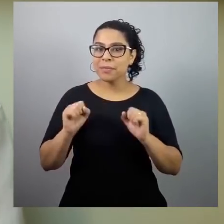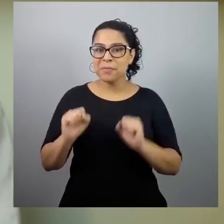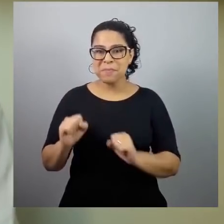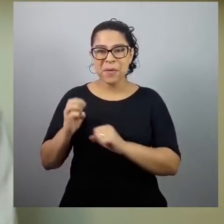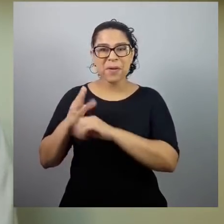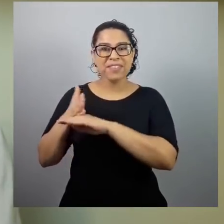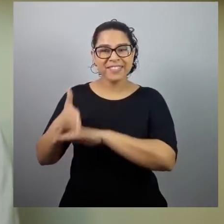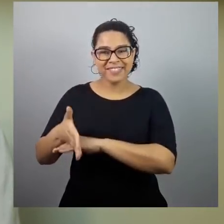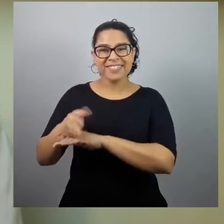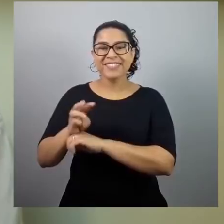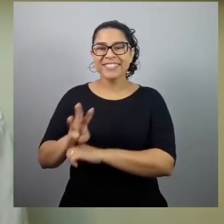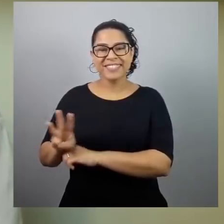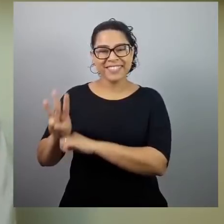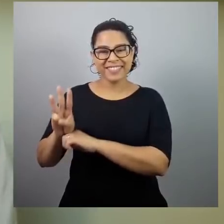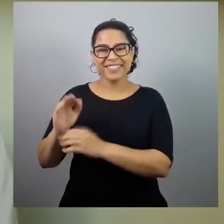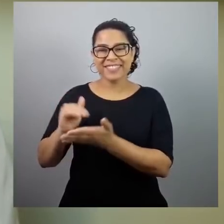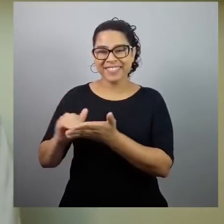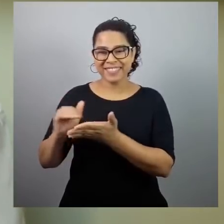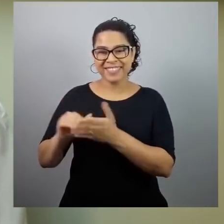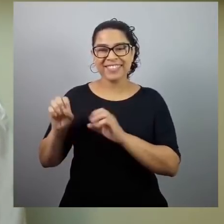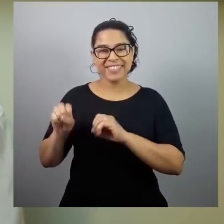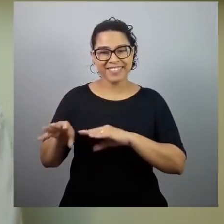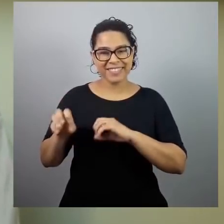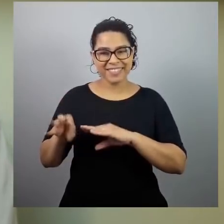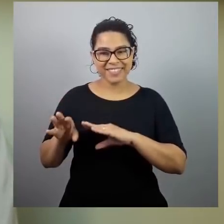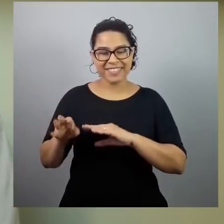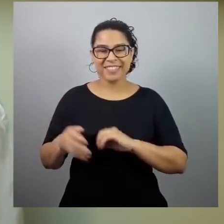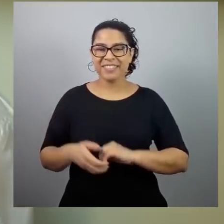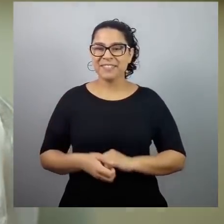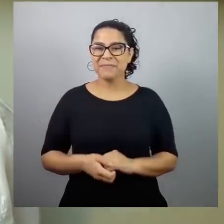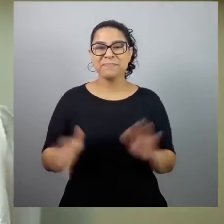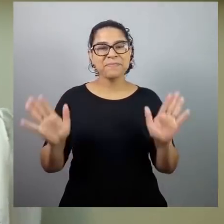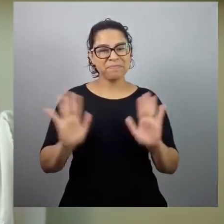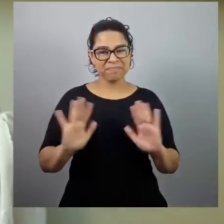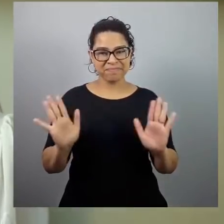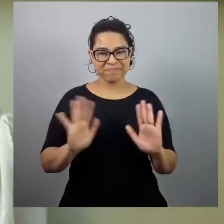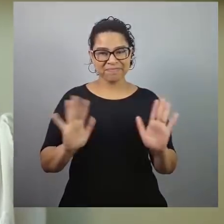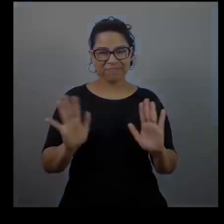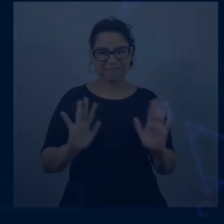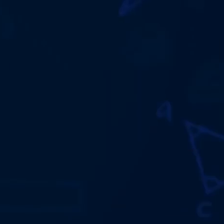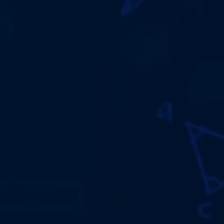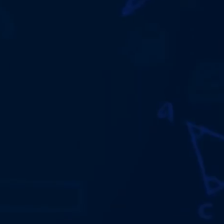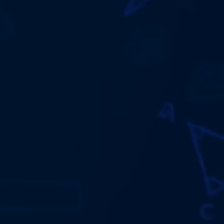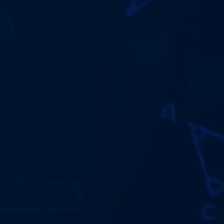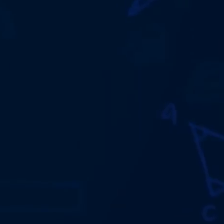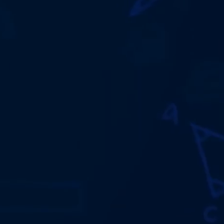coisa, é só acessar o portal da educação. Até amanhã. Tchau, tchau.